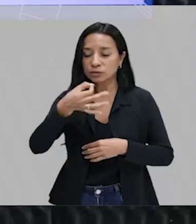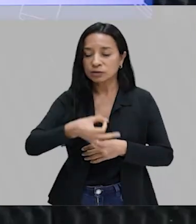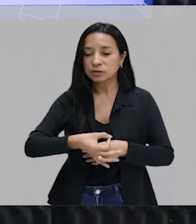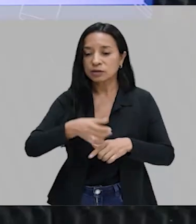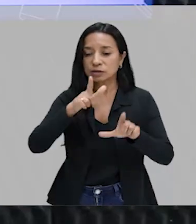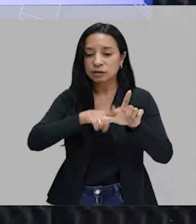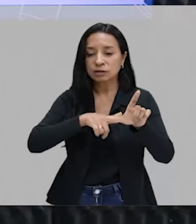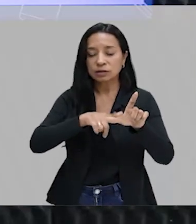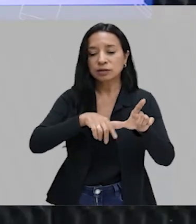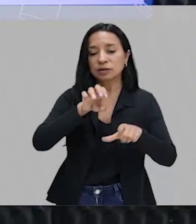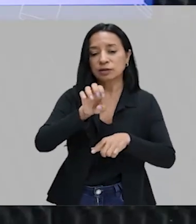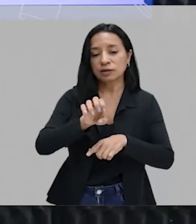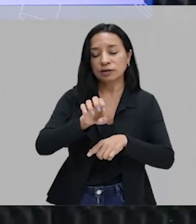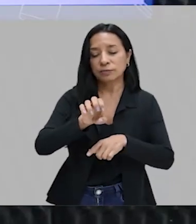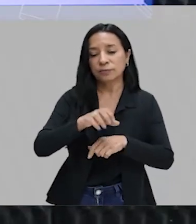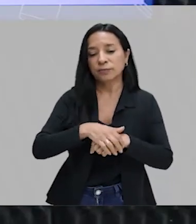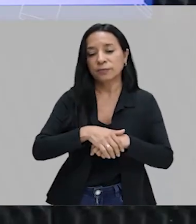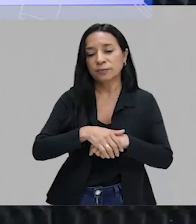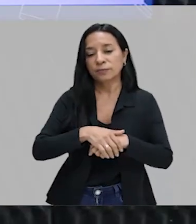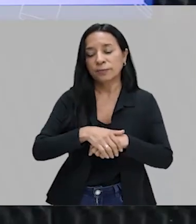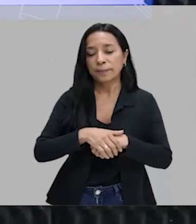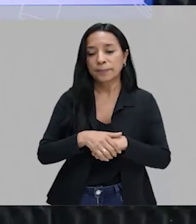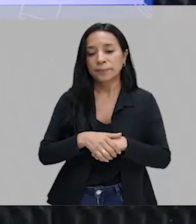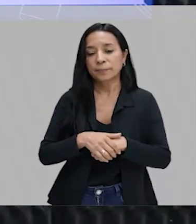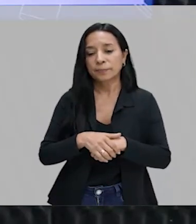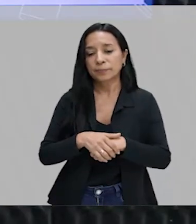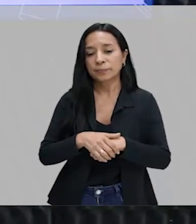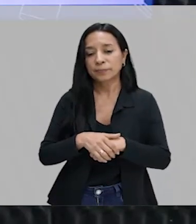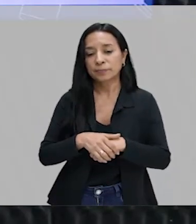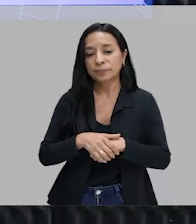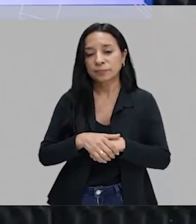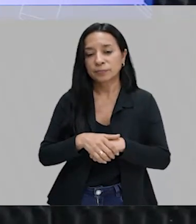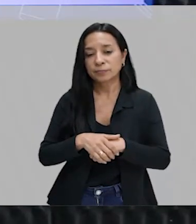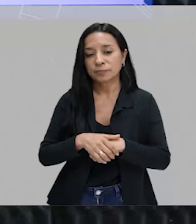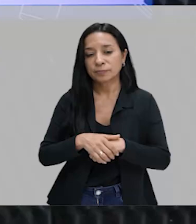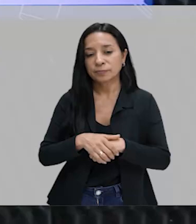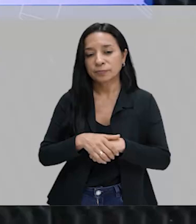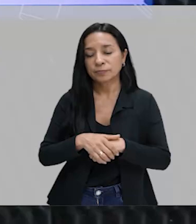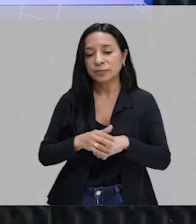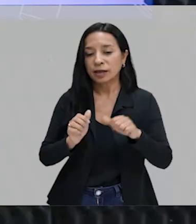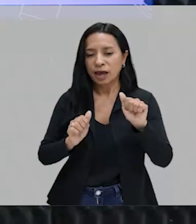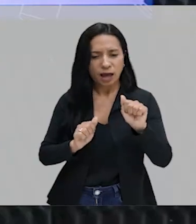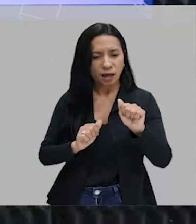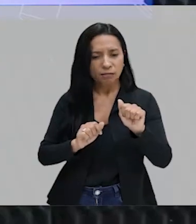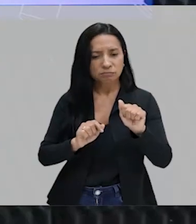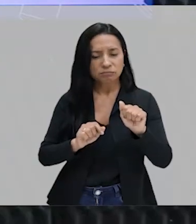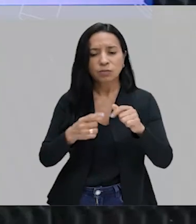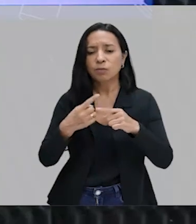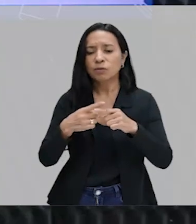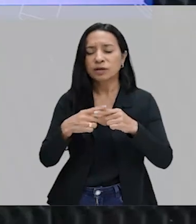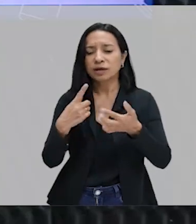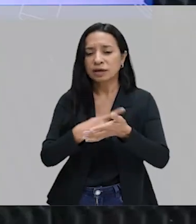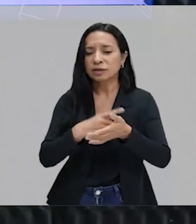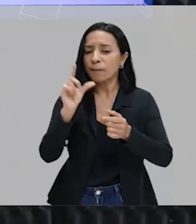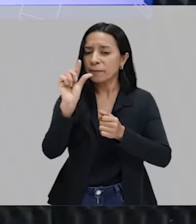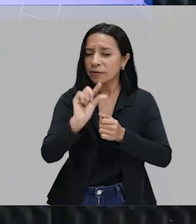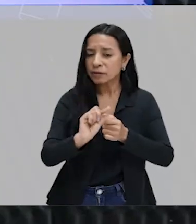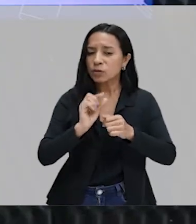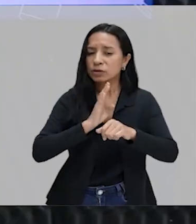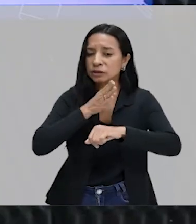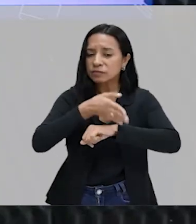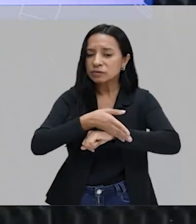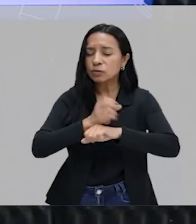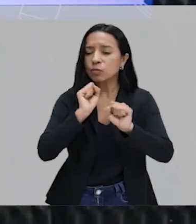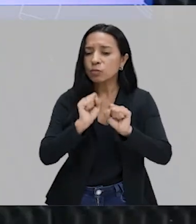Maior participação do Estado na economia. Ok? Menor intervenção do poder público? Não. Maior intervenção. Porque poder público é